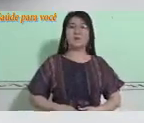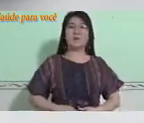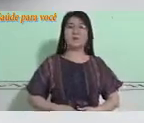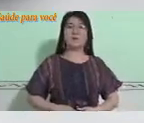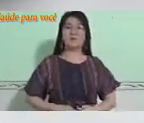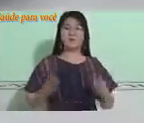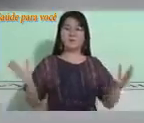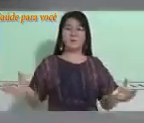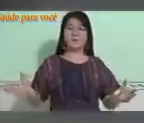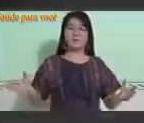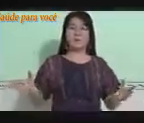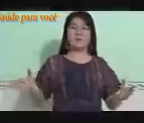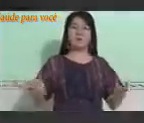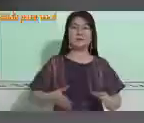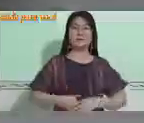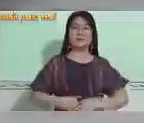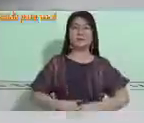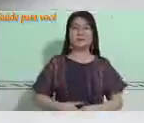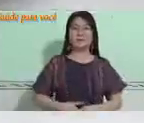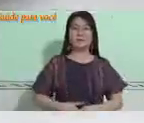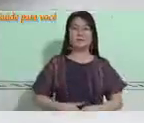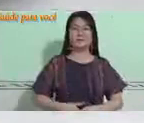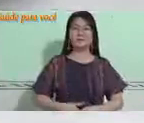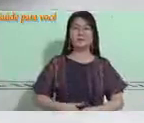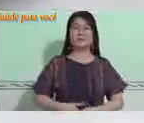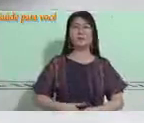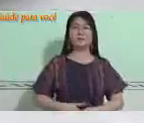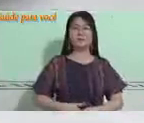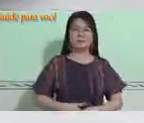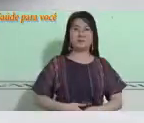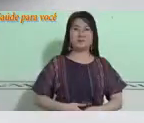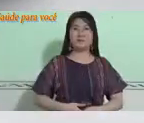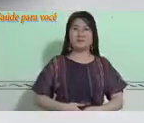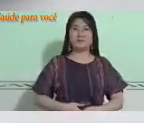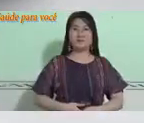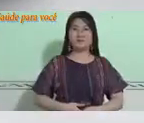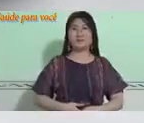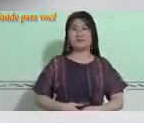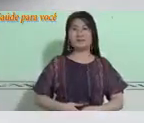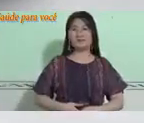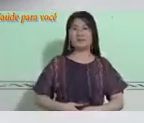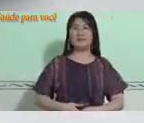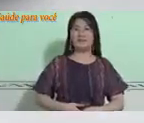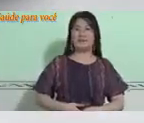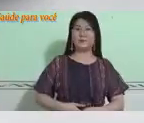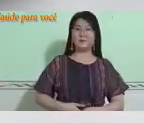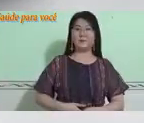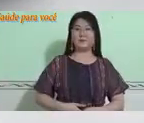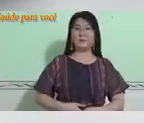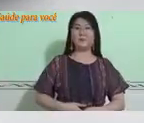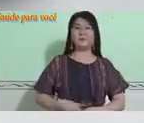para desinflamar a face, mas devem ser realizados quando prescritos pelo fisioterapeuta e por vezes pode-se optar